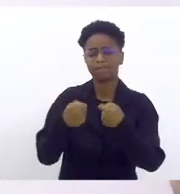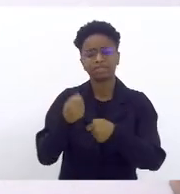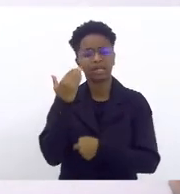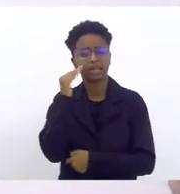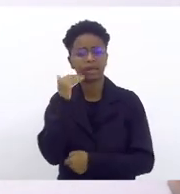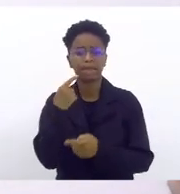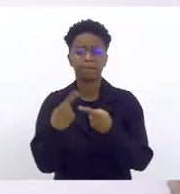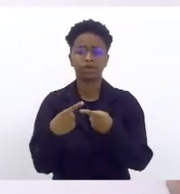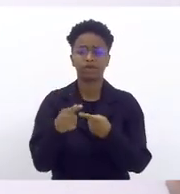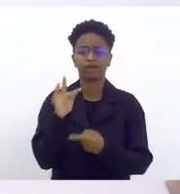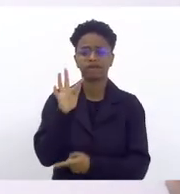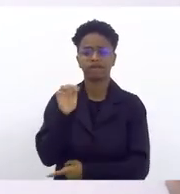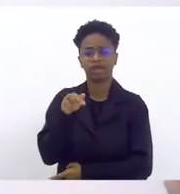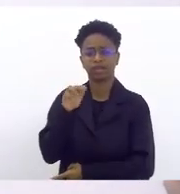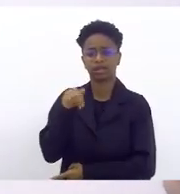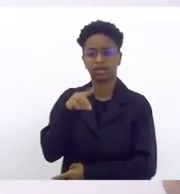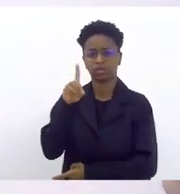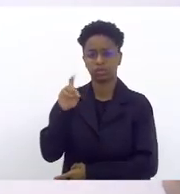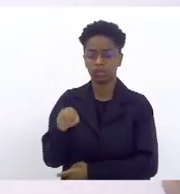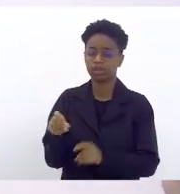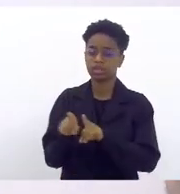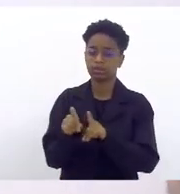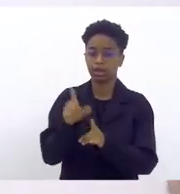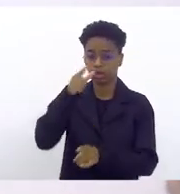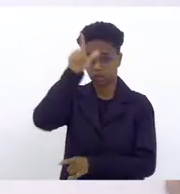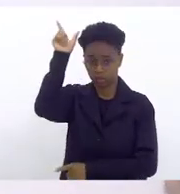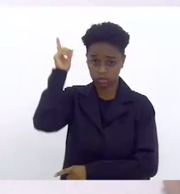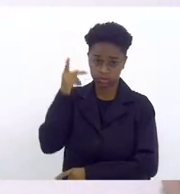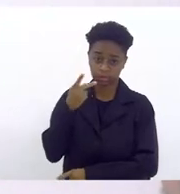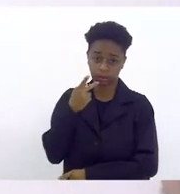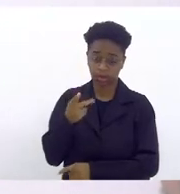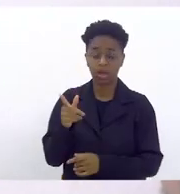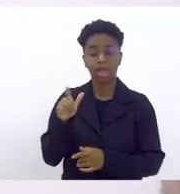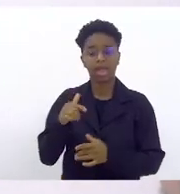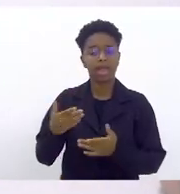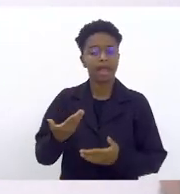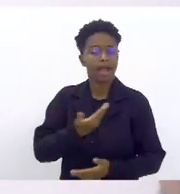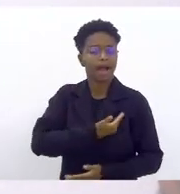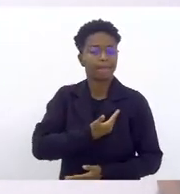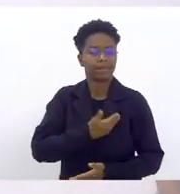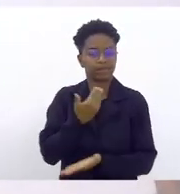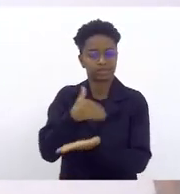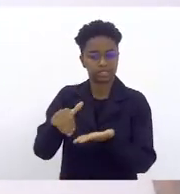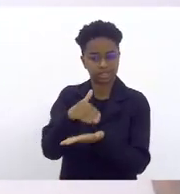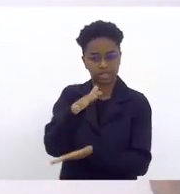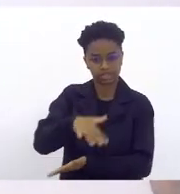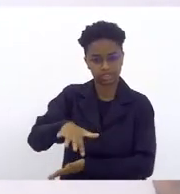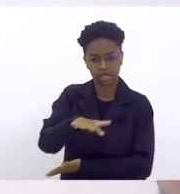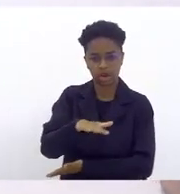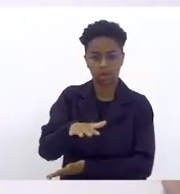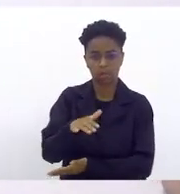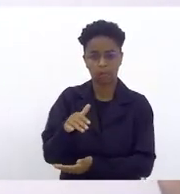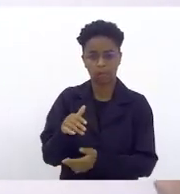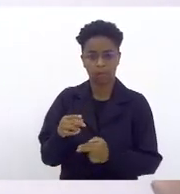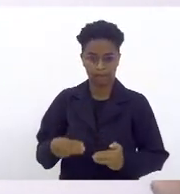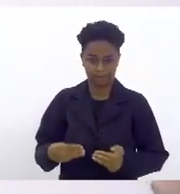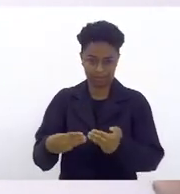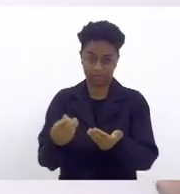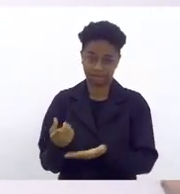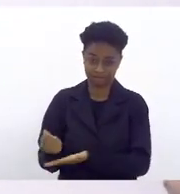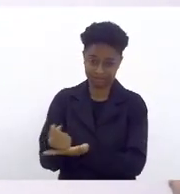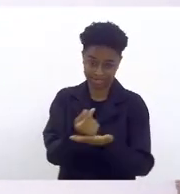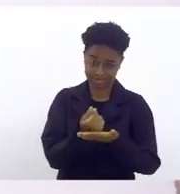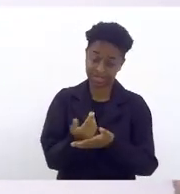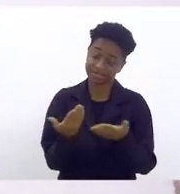o Fernando porque ele é amigo viu pelos Paulo não tá aqui eu tenho tempo ele é amigo do secretário Geral do Ministério da Fazenda viu